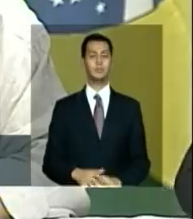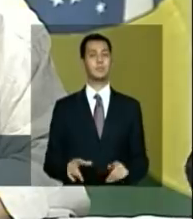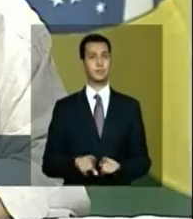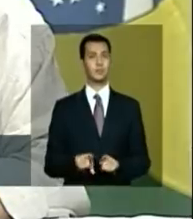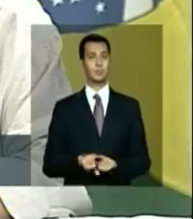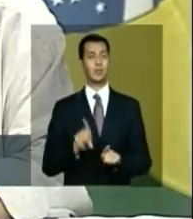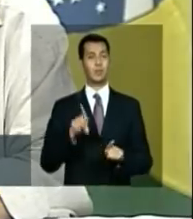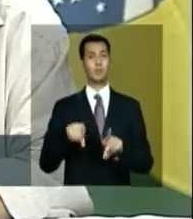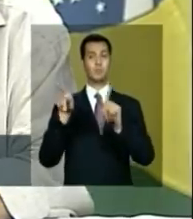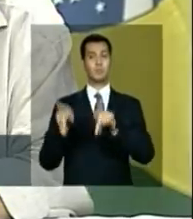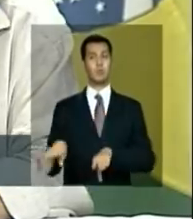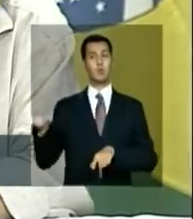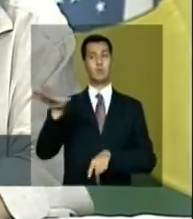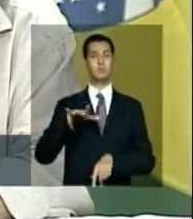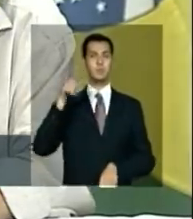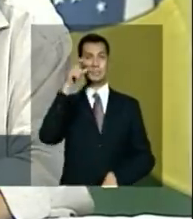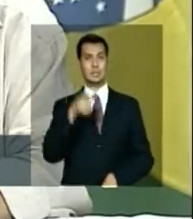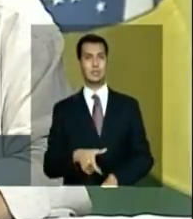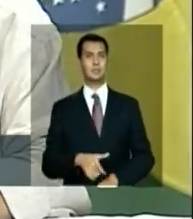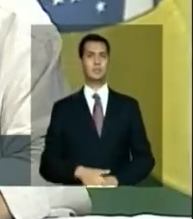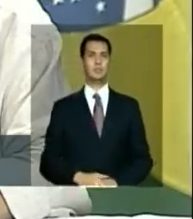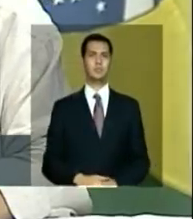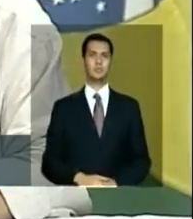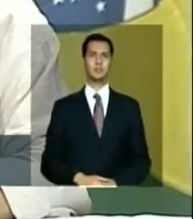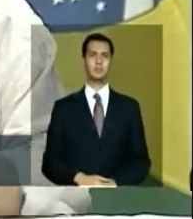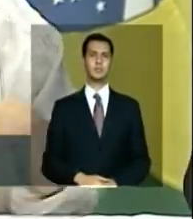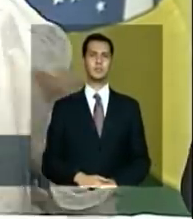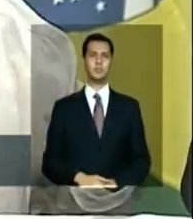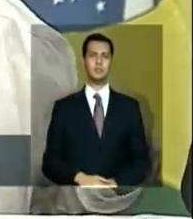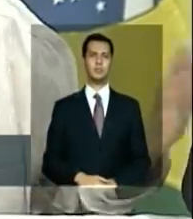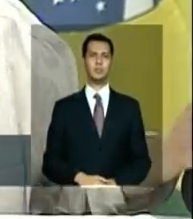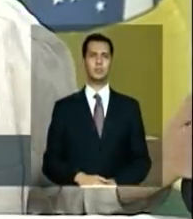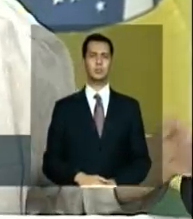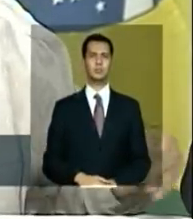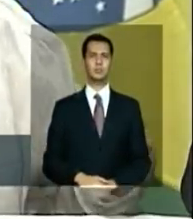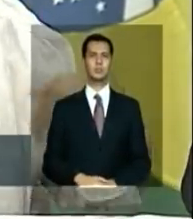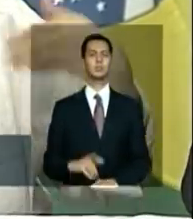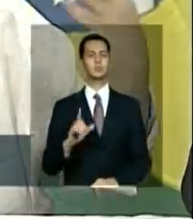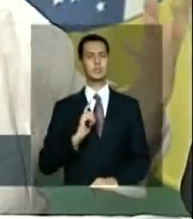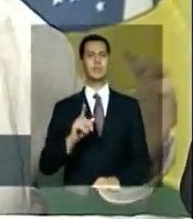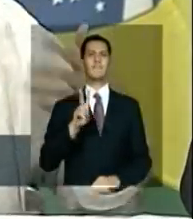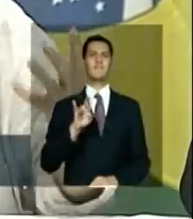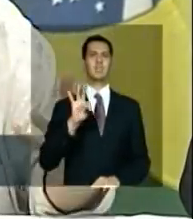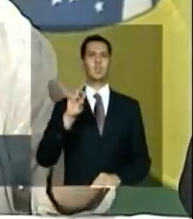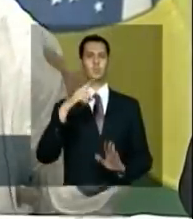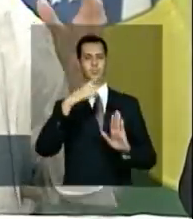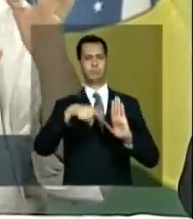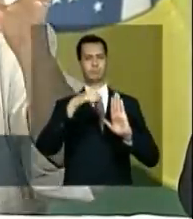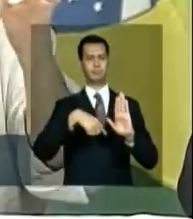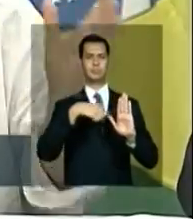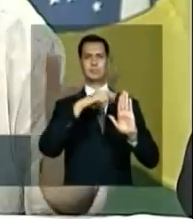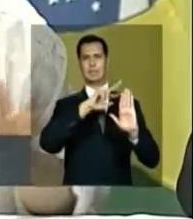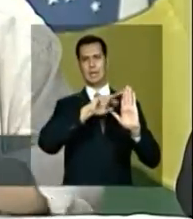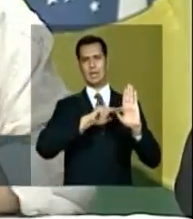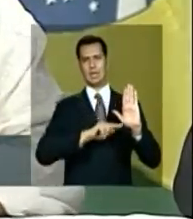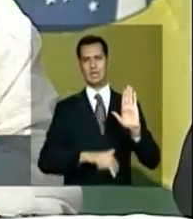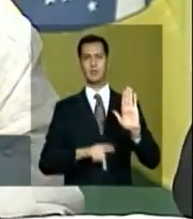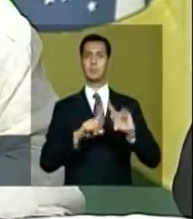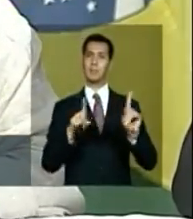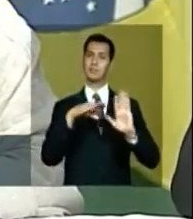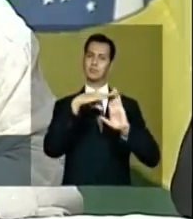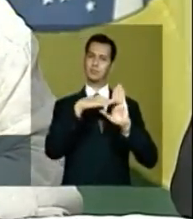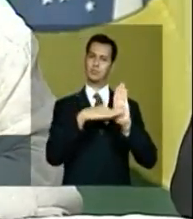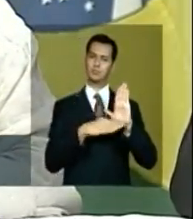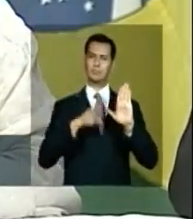interesse público Essas são as razões que justificam diversos vetos diversas inclusões e revisões Mas enfim esse é o conjunto de